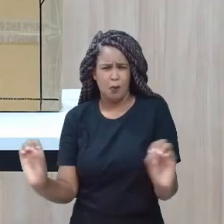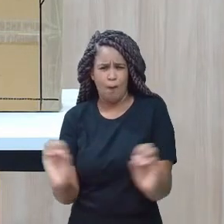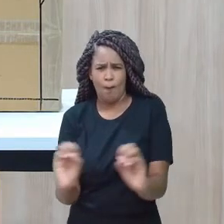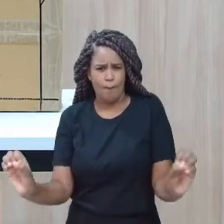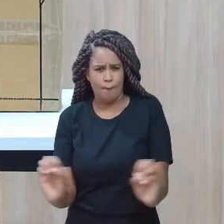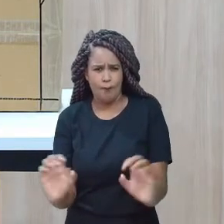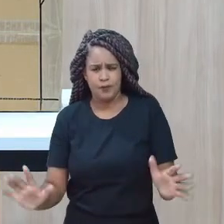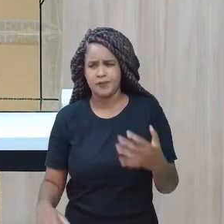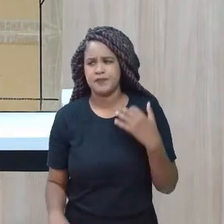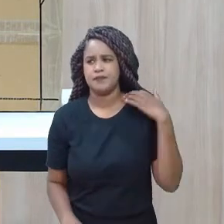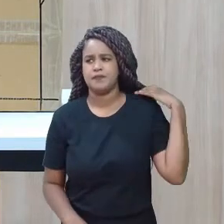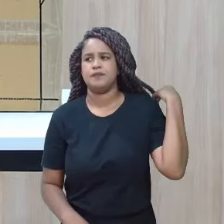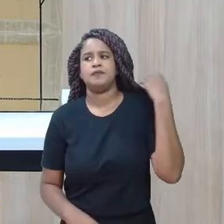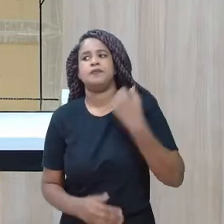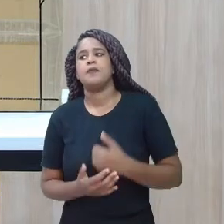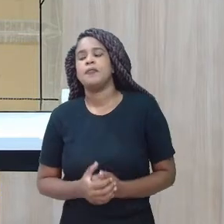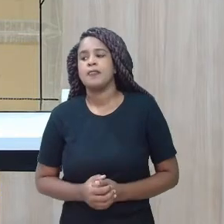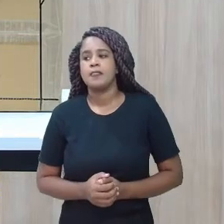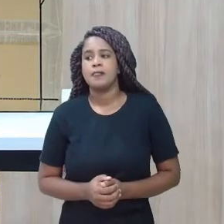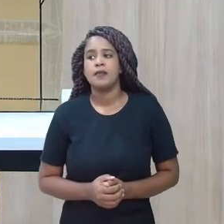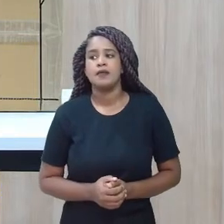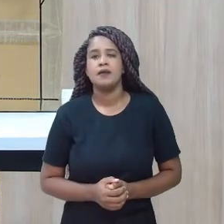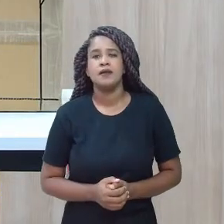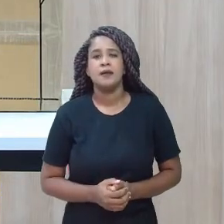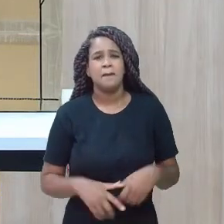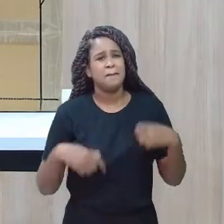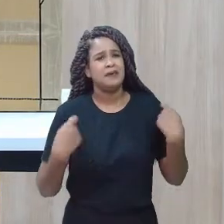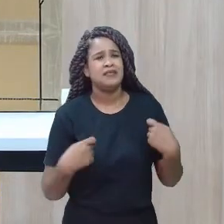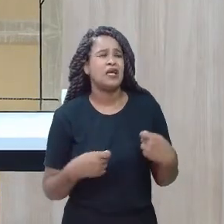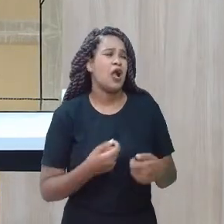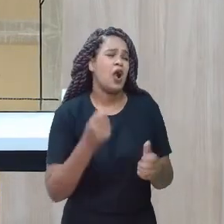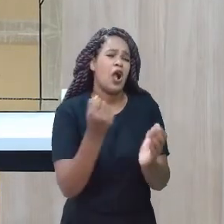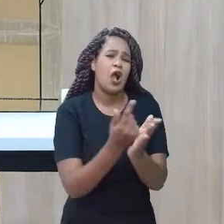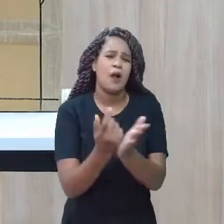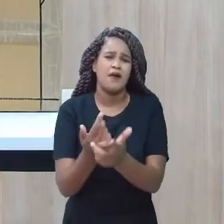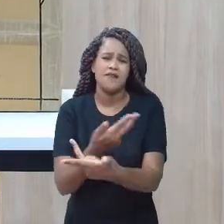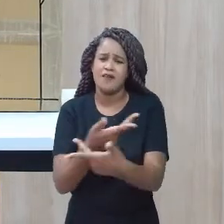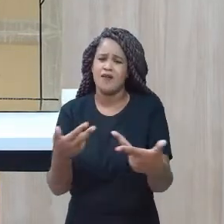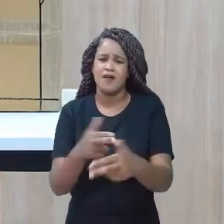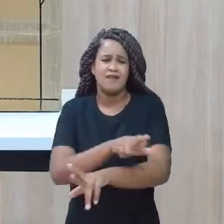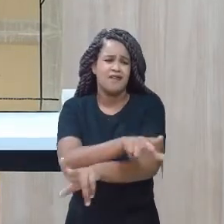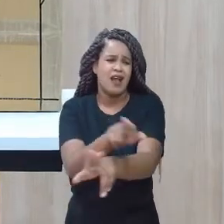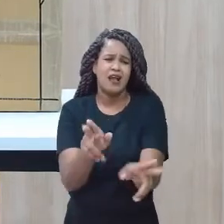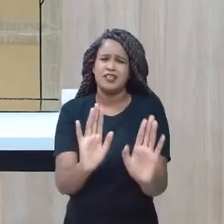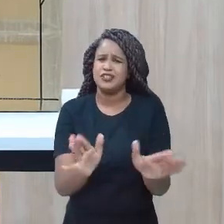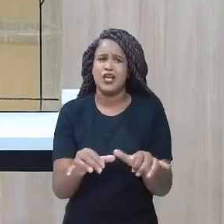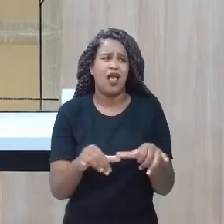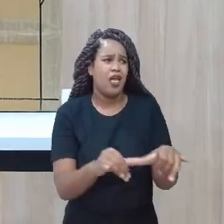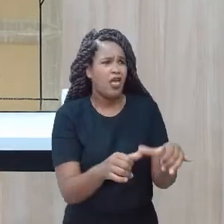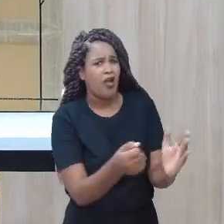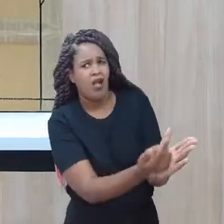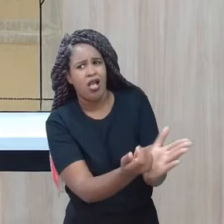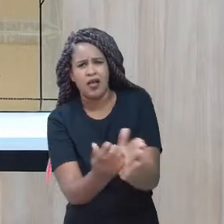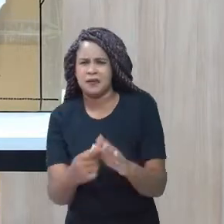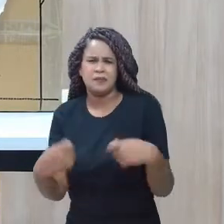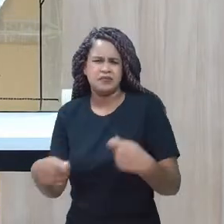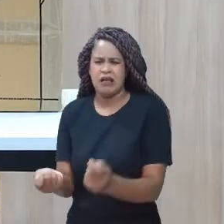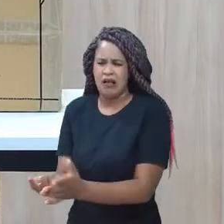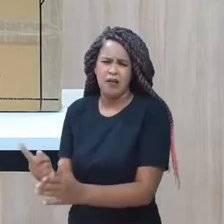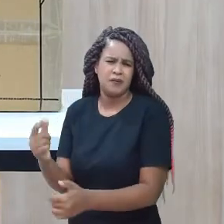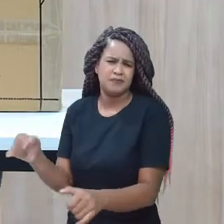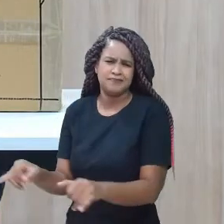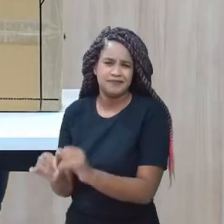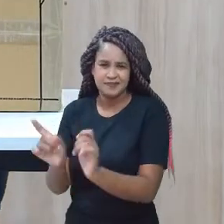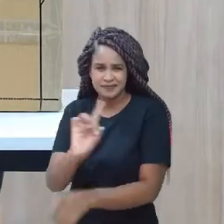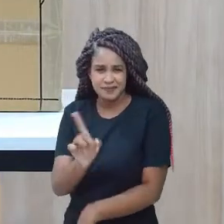não. Já basta a feira todo mês, não pode estar comprando essas coisas. Então é isso.